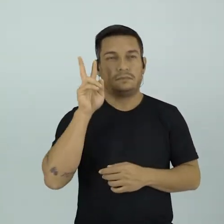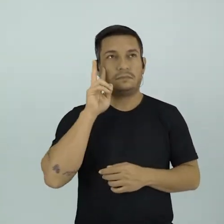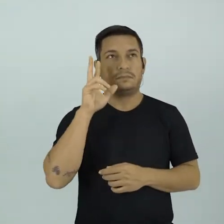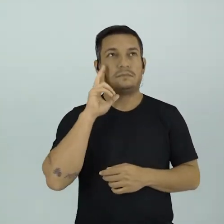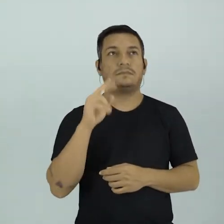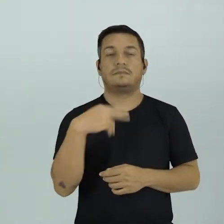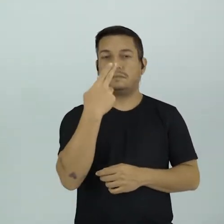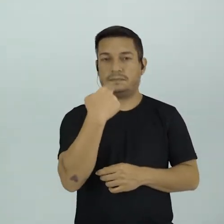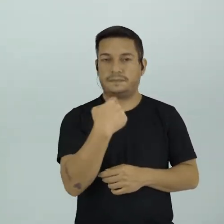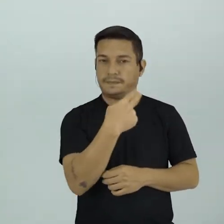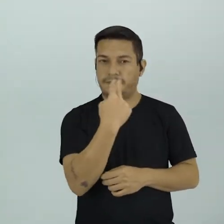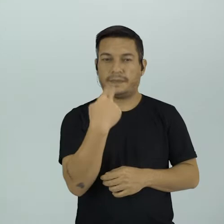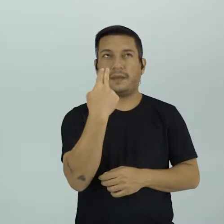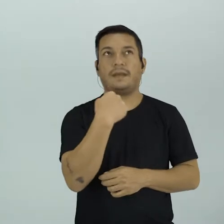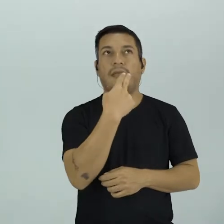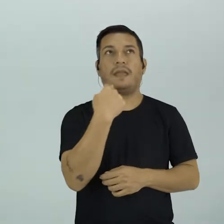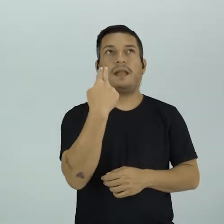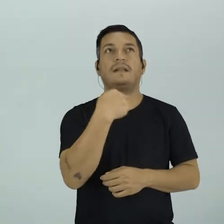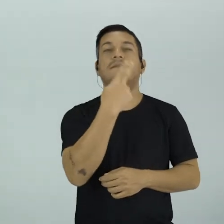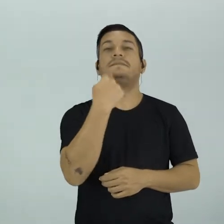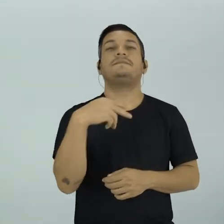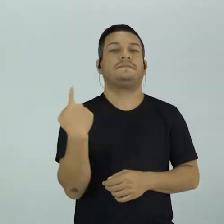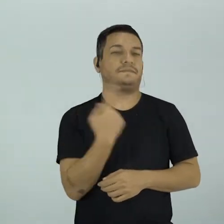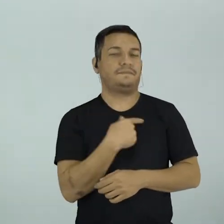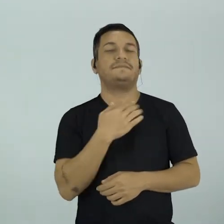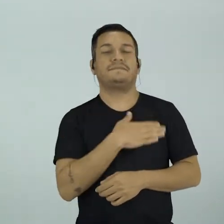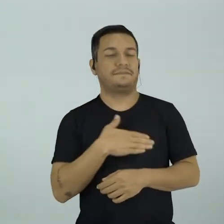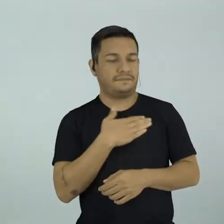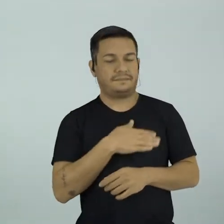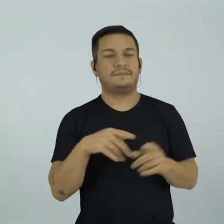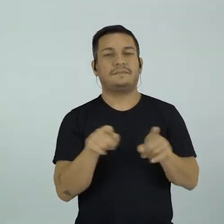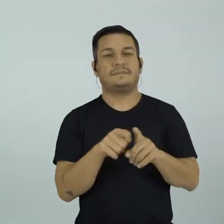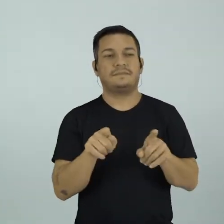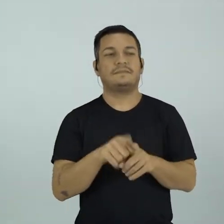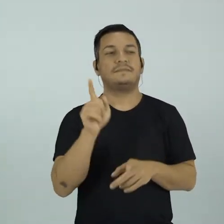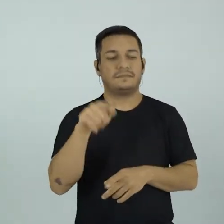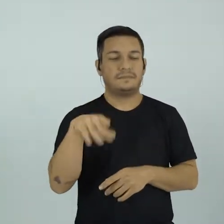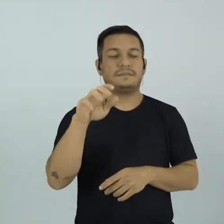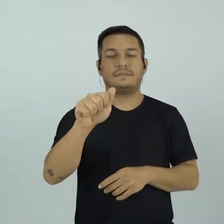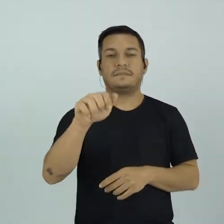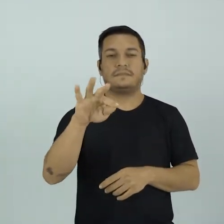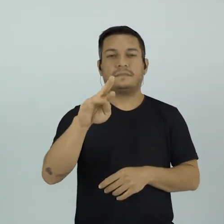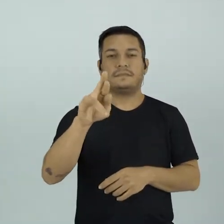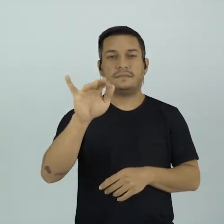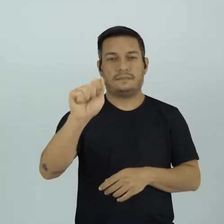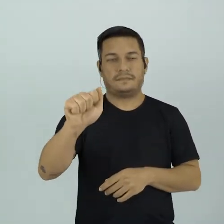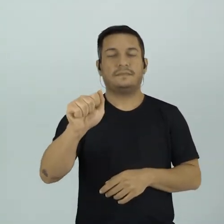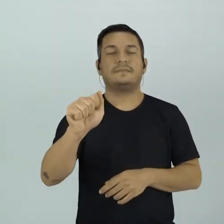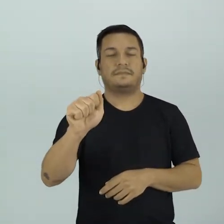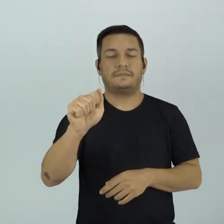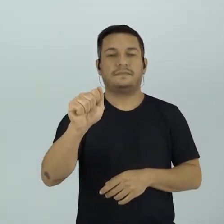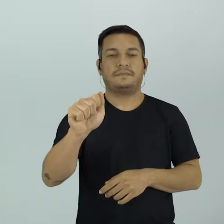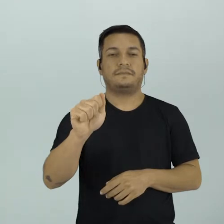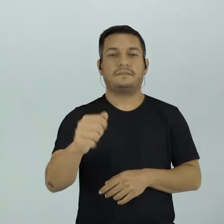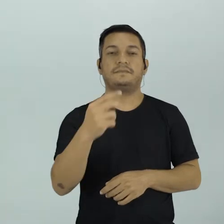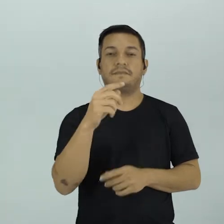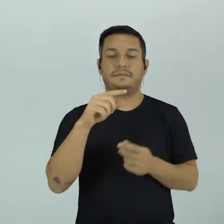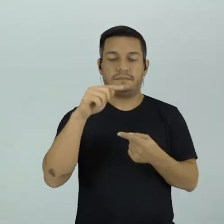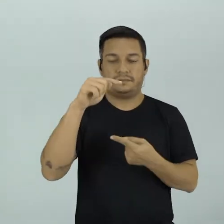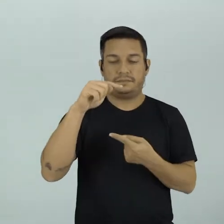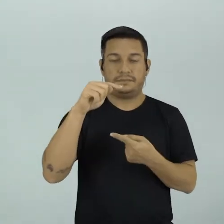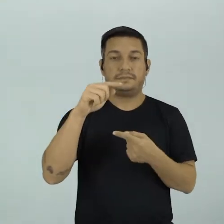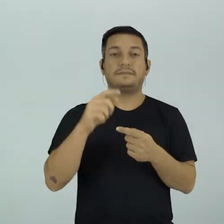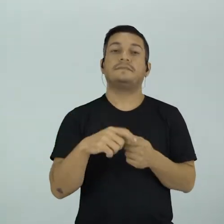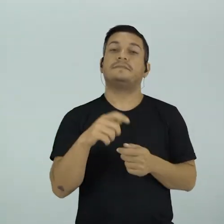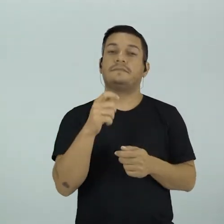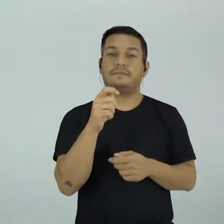nosso picolé delicioso, que nós gostamos muito? Ele também é uma matéria e ocupa um lugar no espaço. O palito que